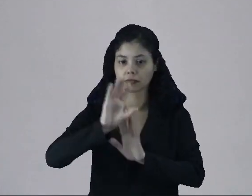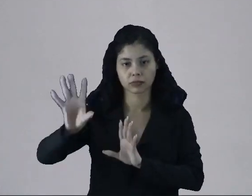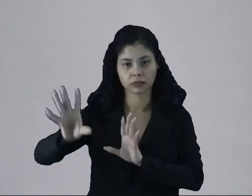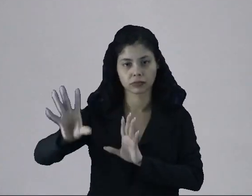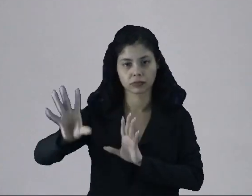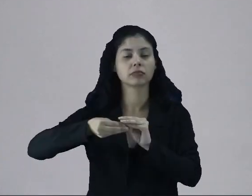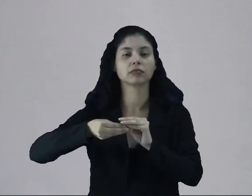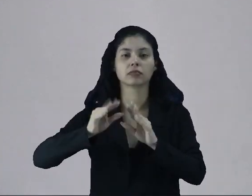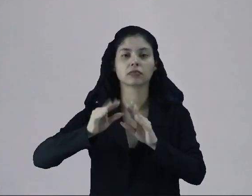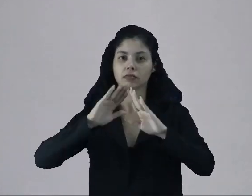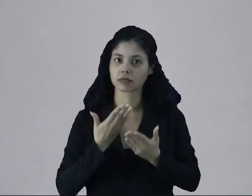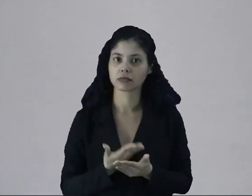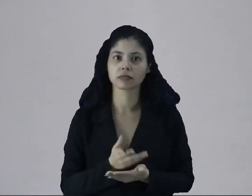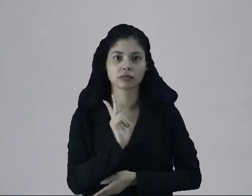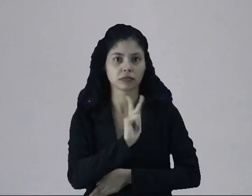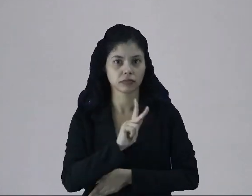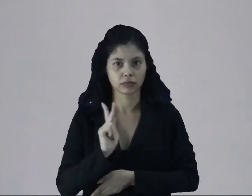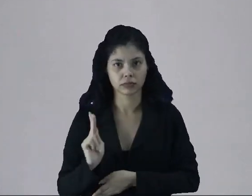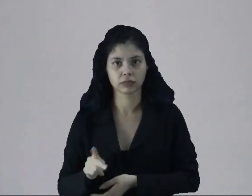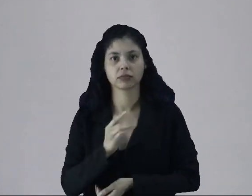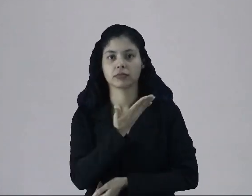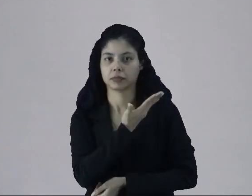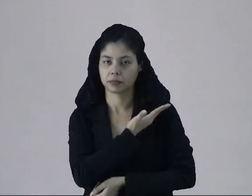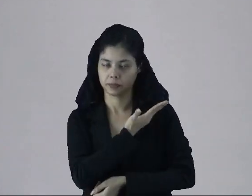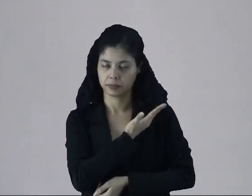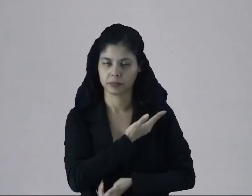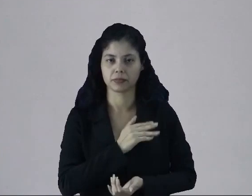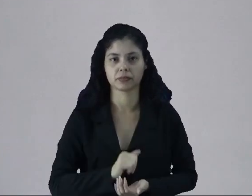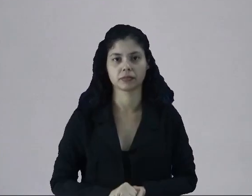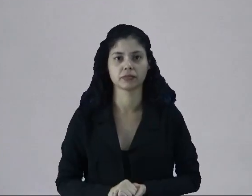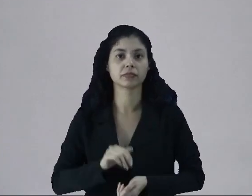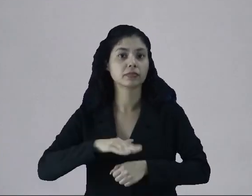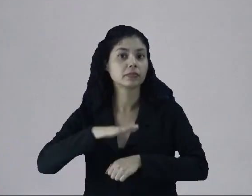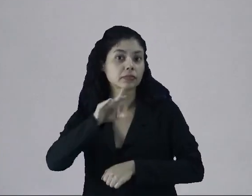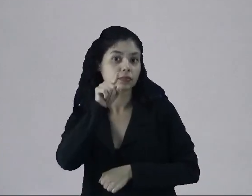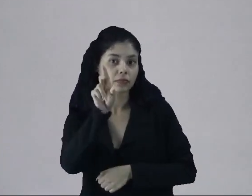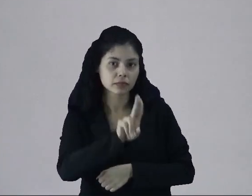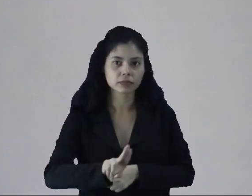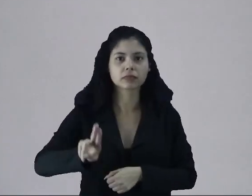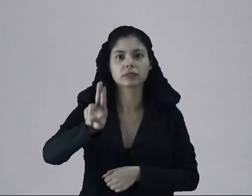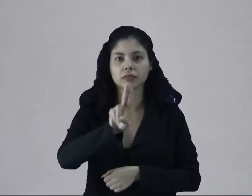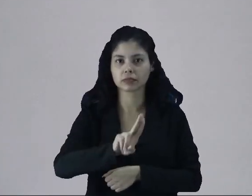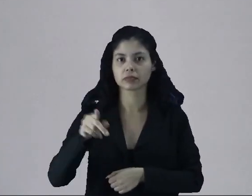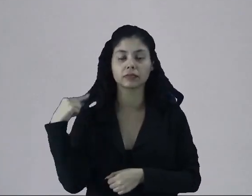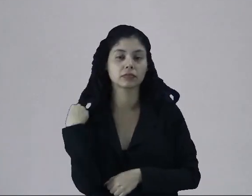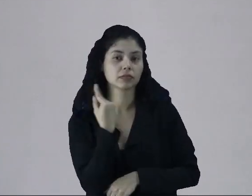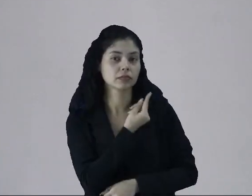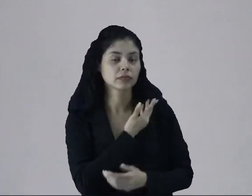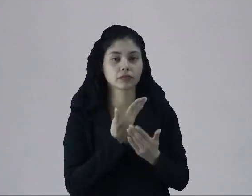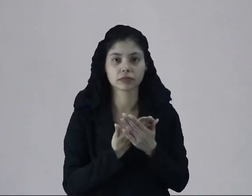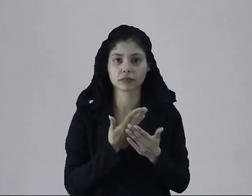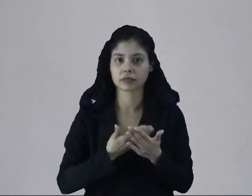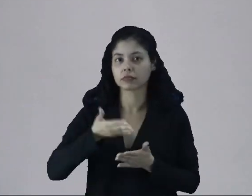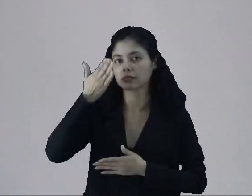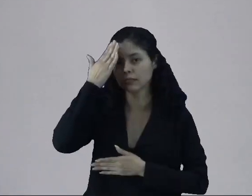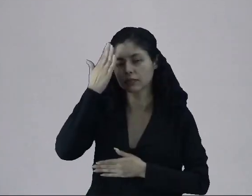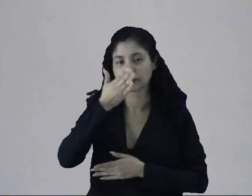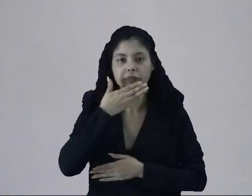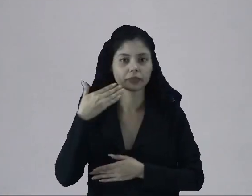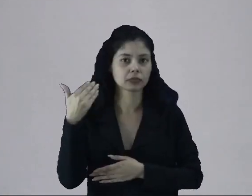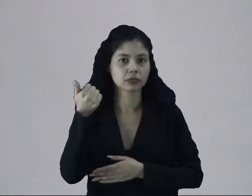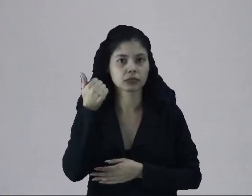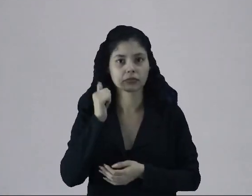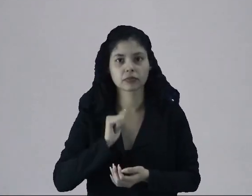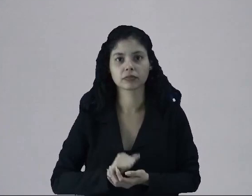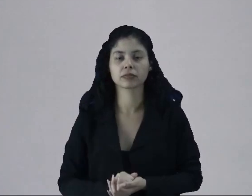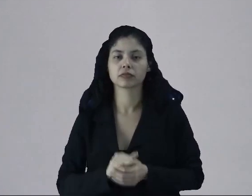na escola, com seus professores, com seus amigos. Quanto mais você usar as nossas aulas para entender melhor o que